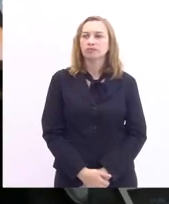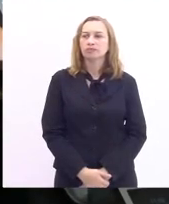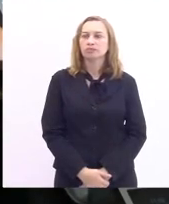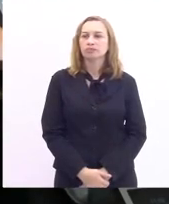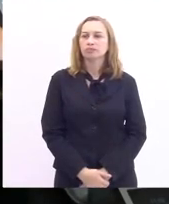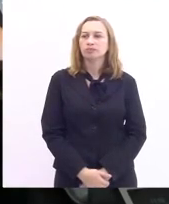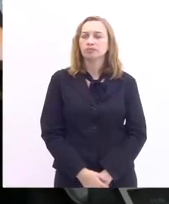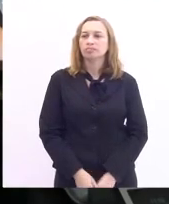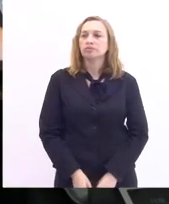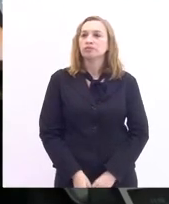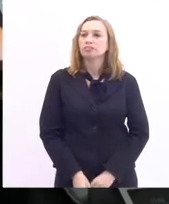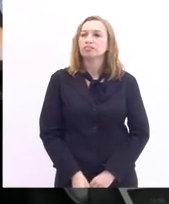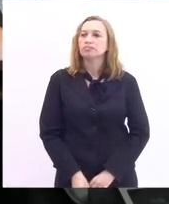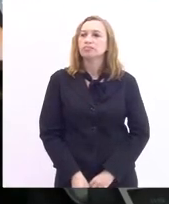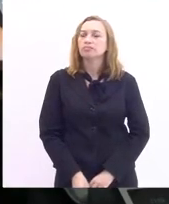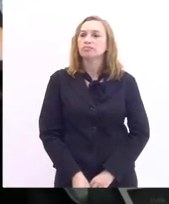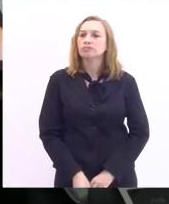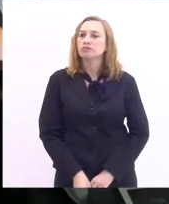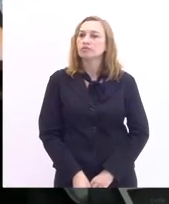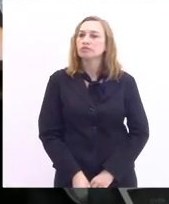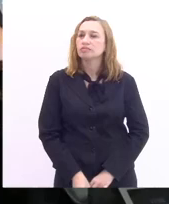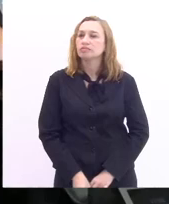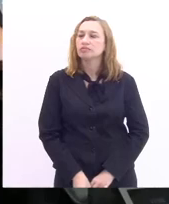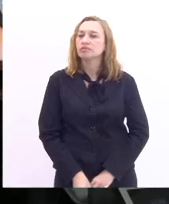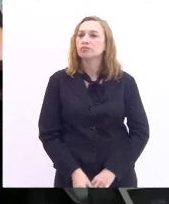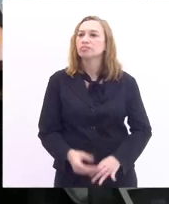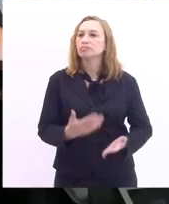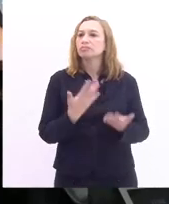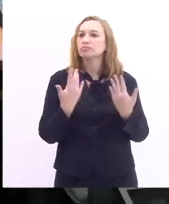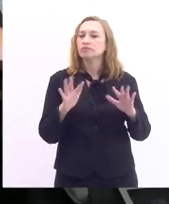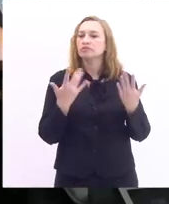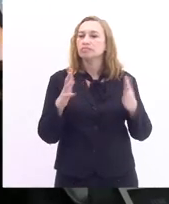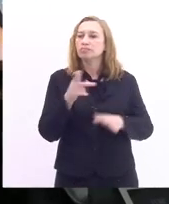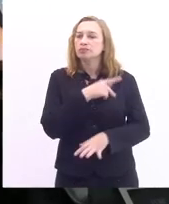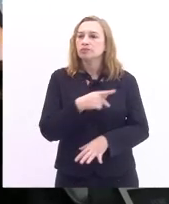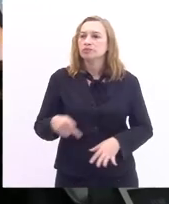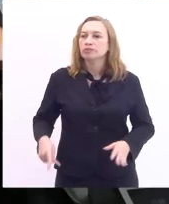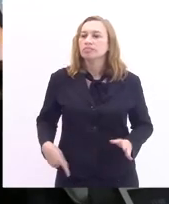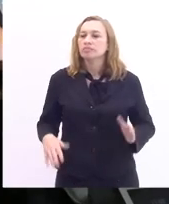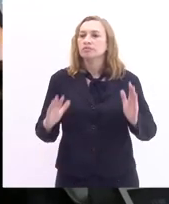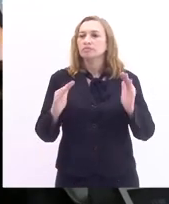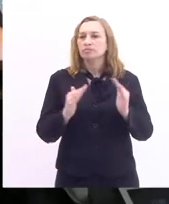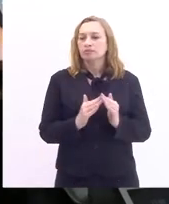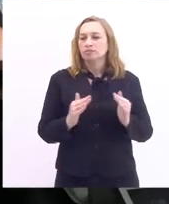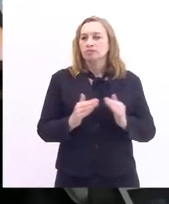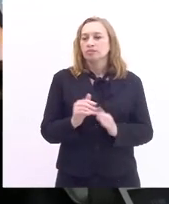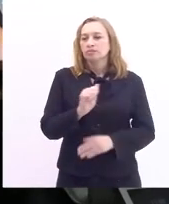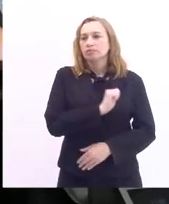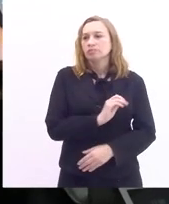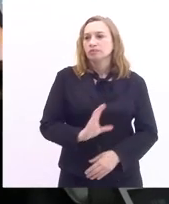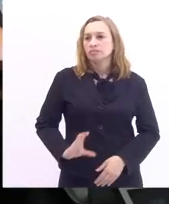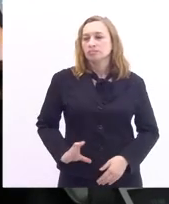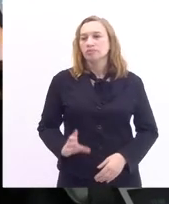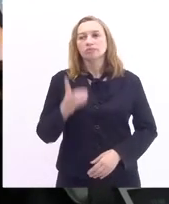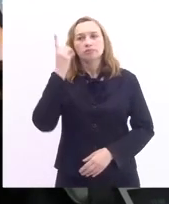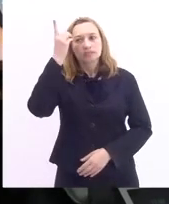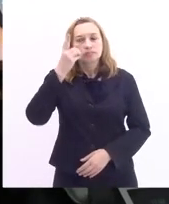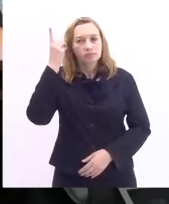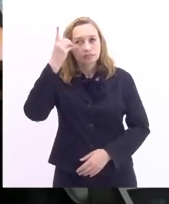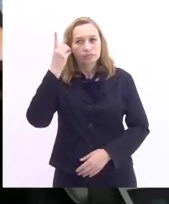eu quero iniciar aqui saudando o presidente dessa casa Deputado André Ceciliano